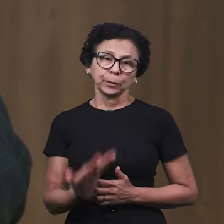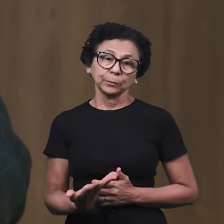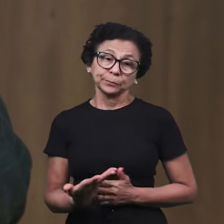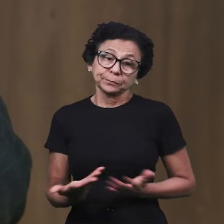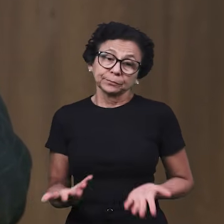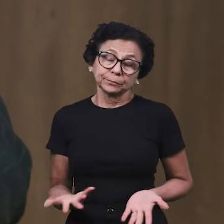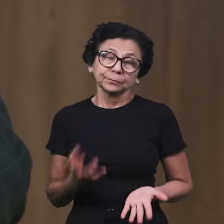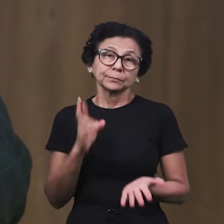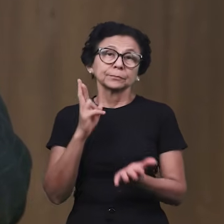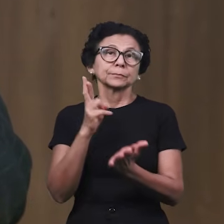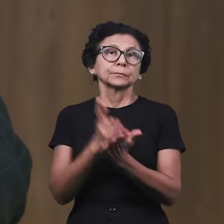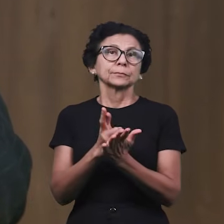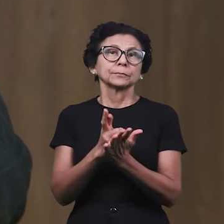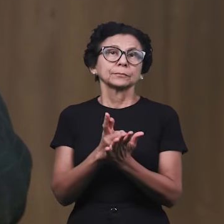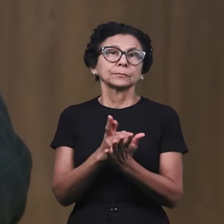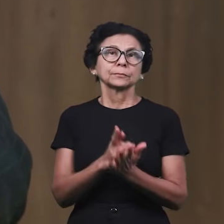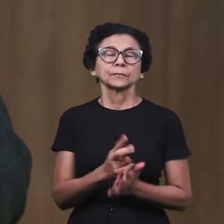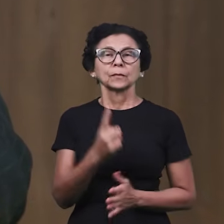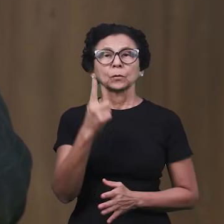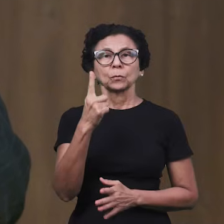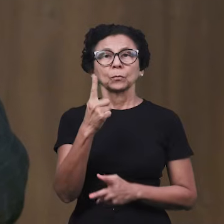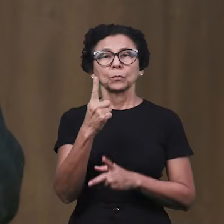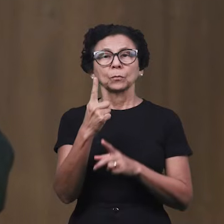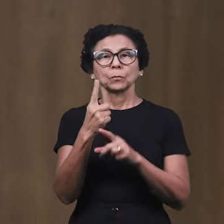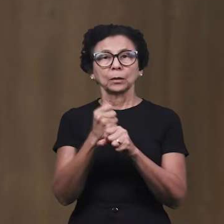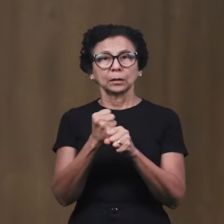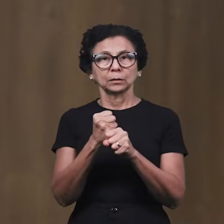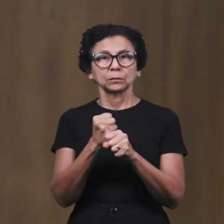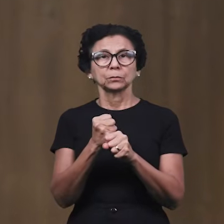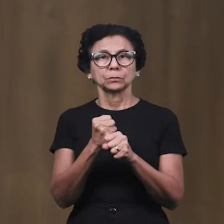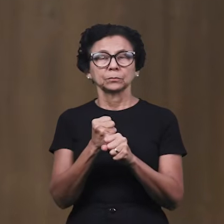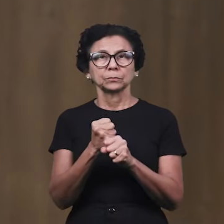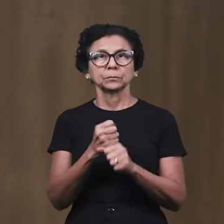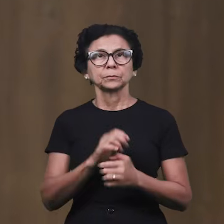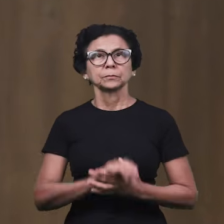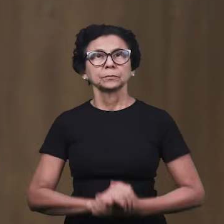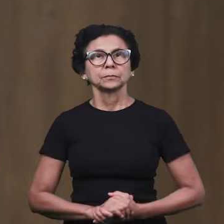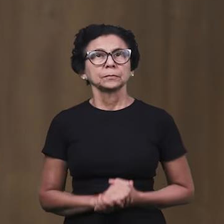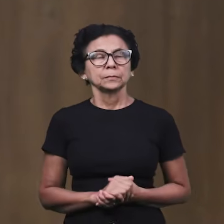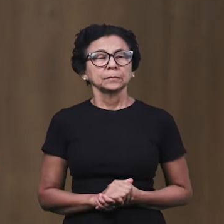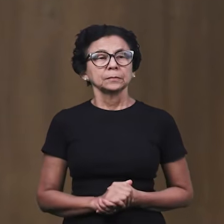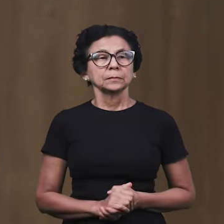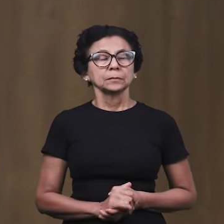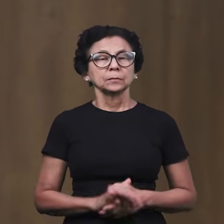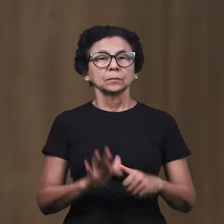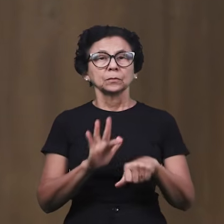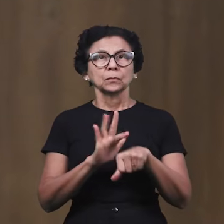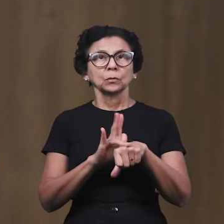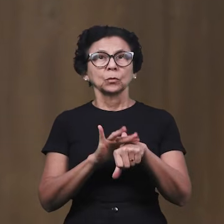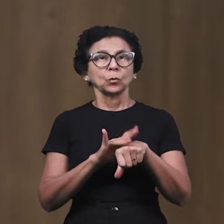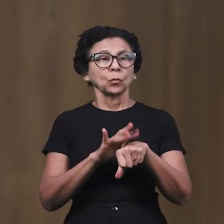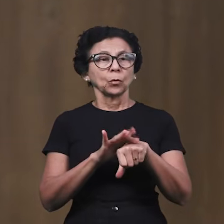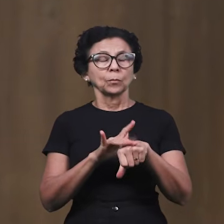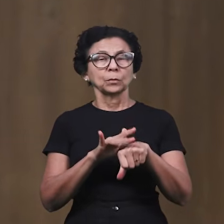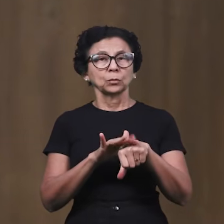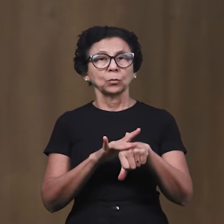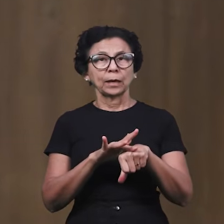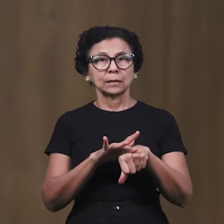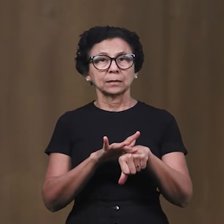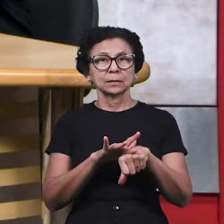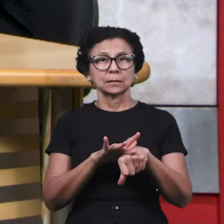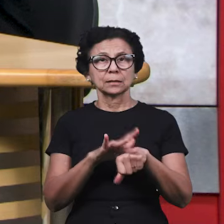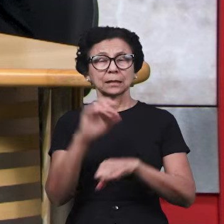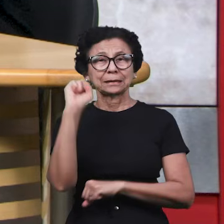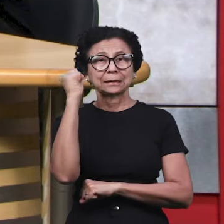dele. Resultado, em 1 ano ele foi acometido de uma doença grave e veio a óbito.